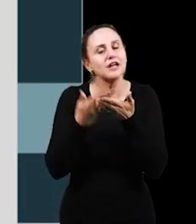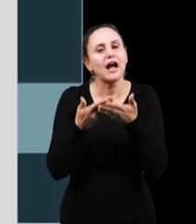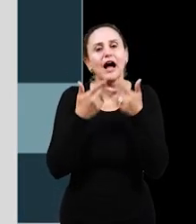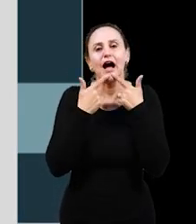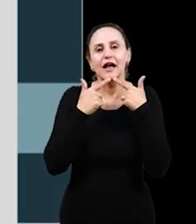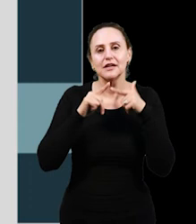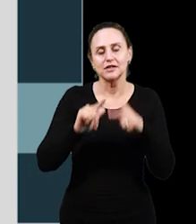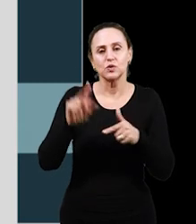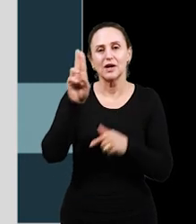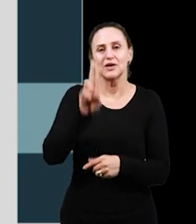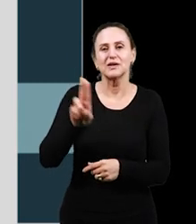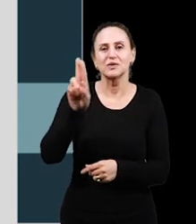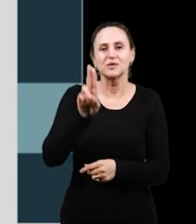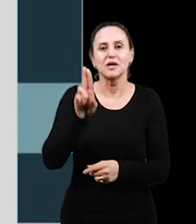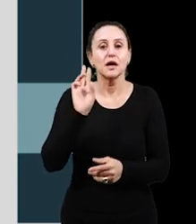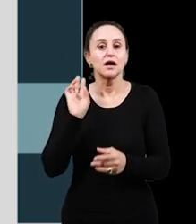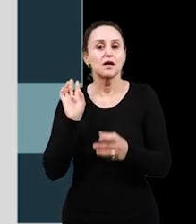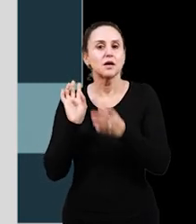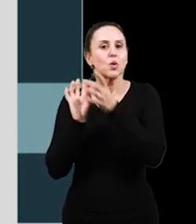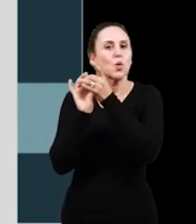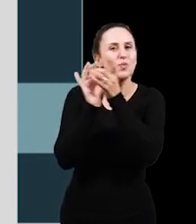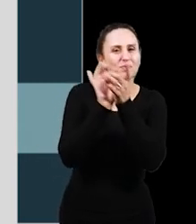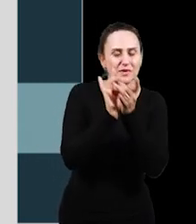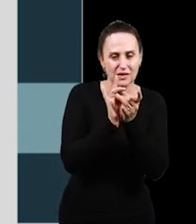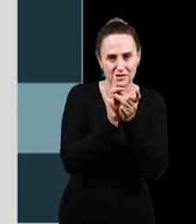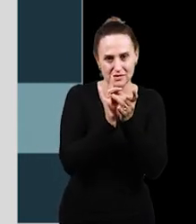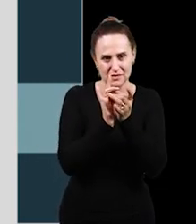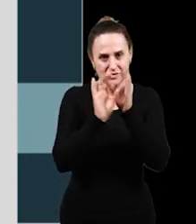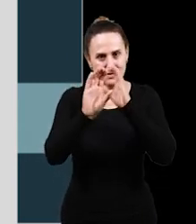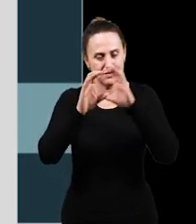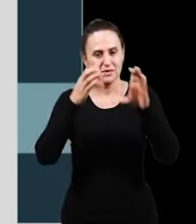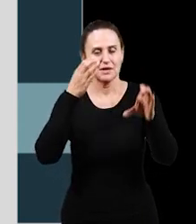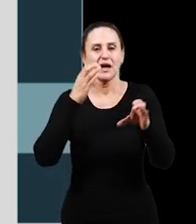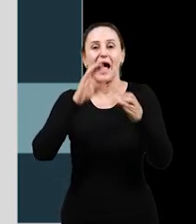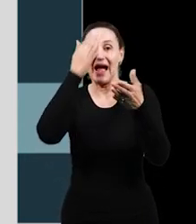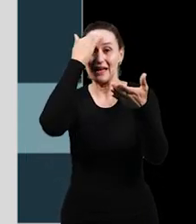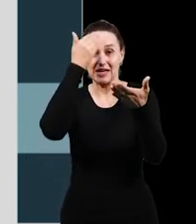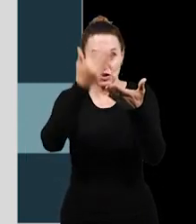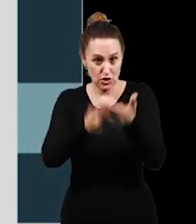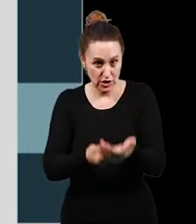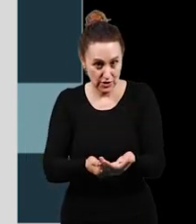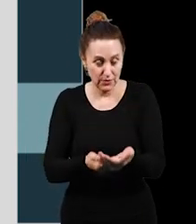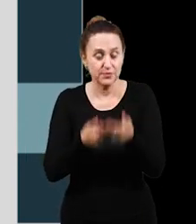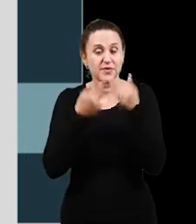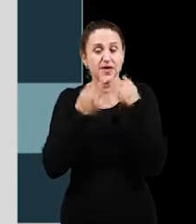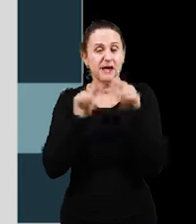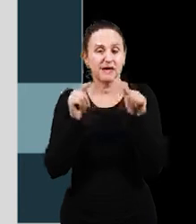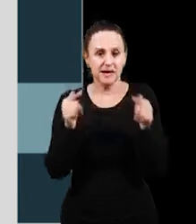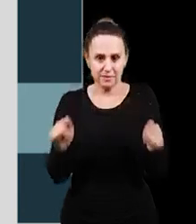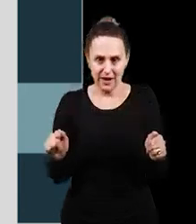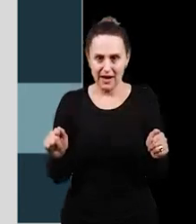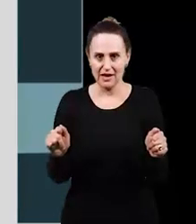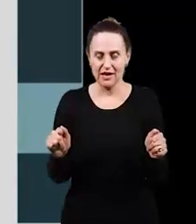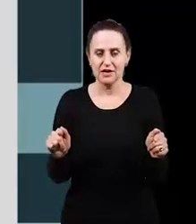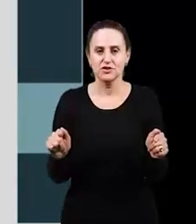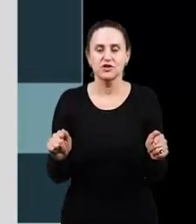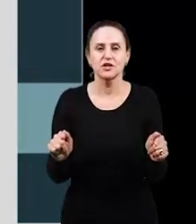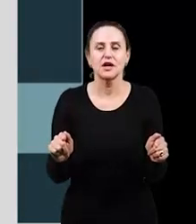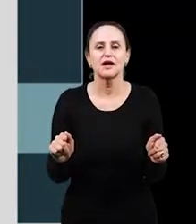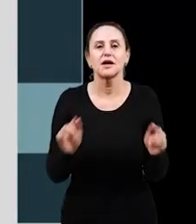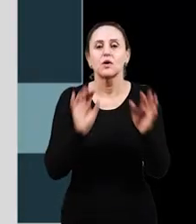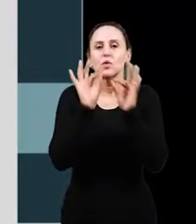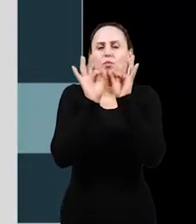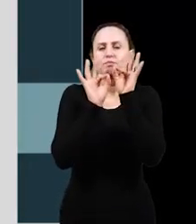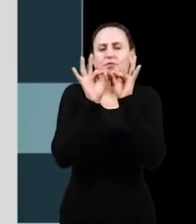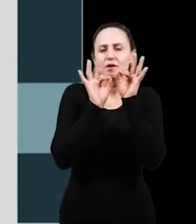em uso em contextos reais de comunicação pois acreditam que é nesse espaço que a gramática organismo maleável que se